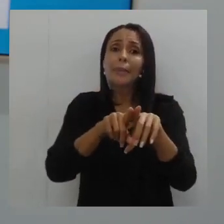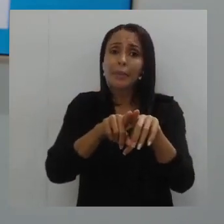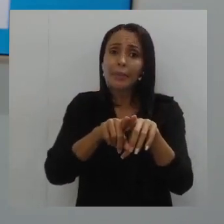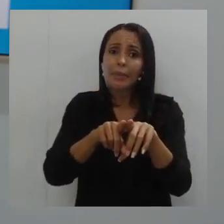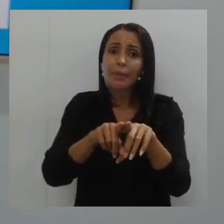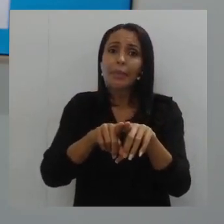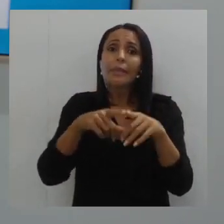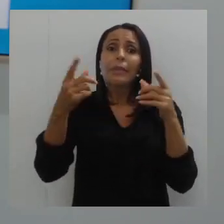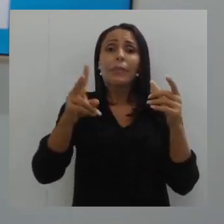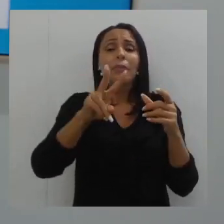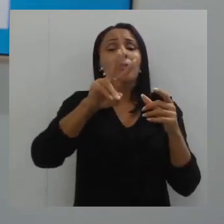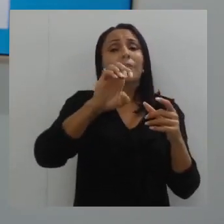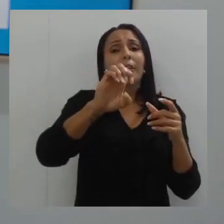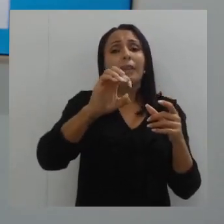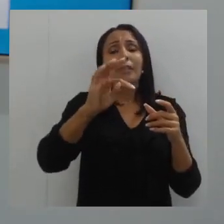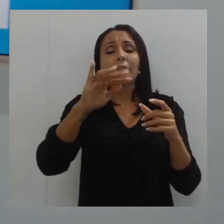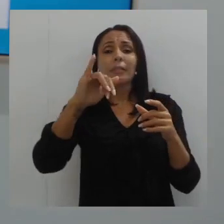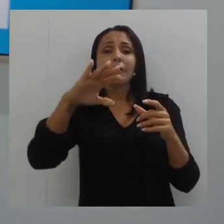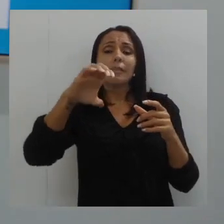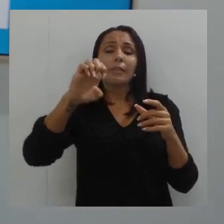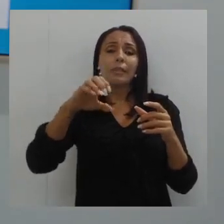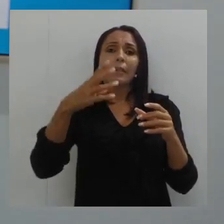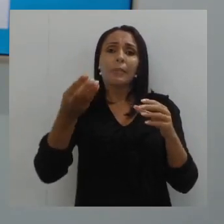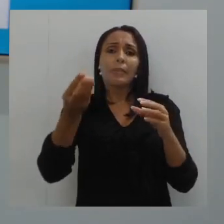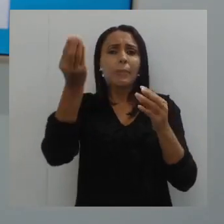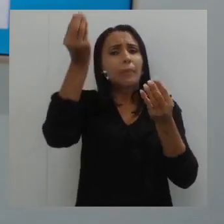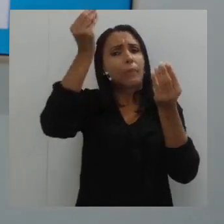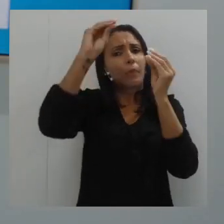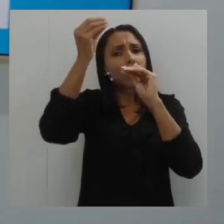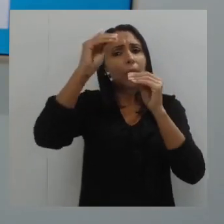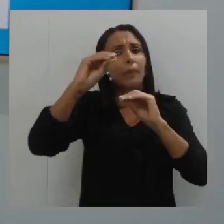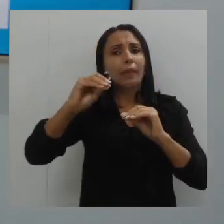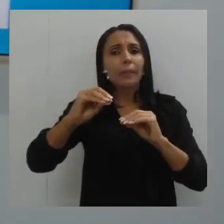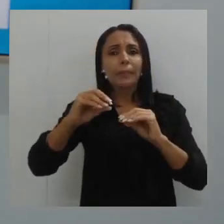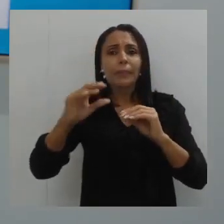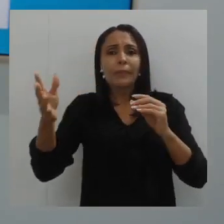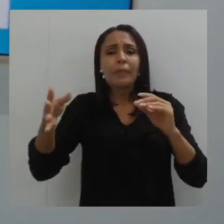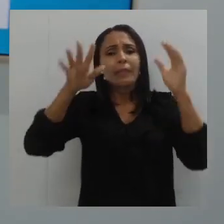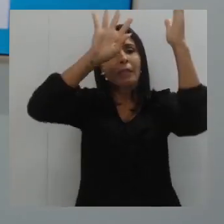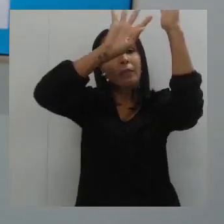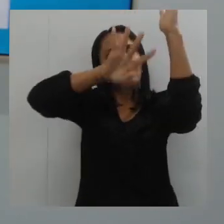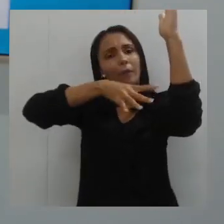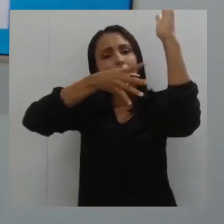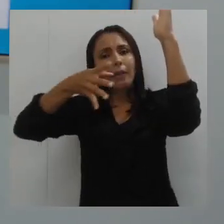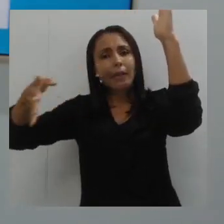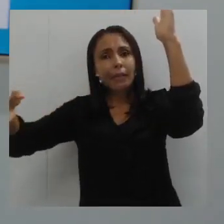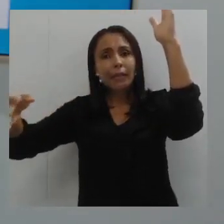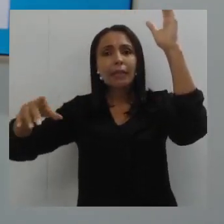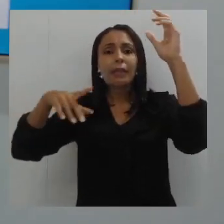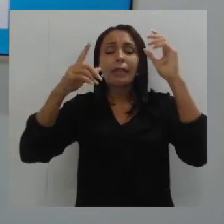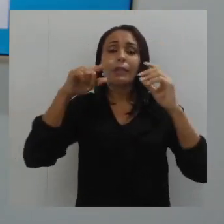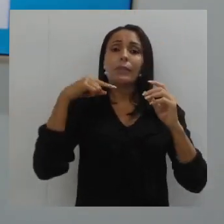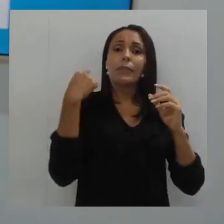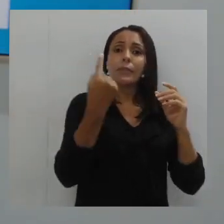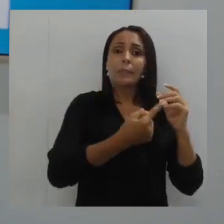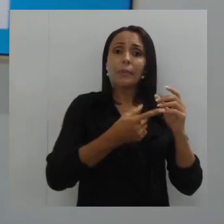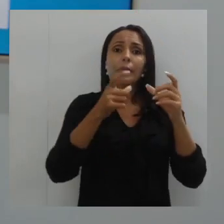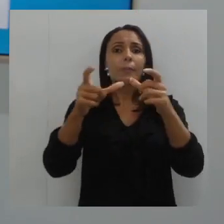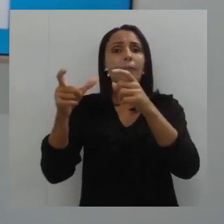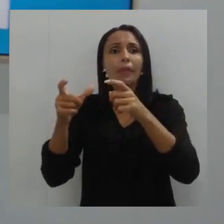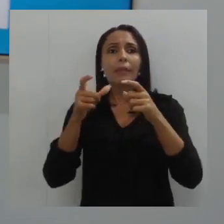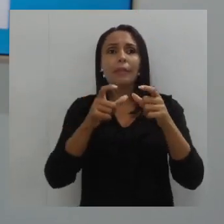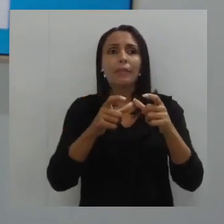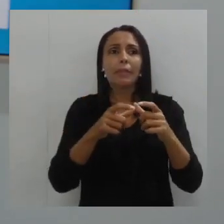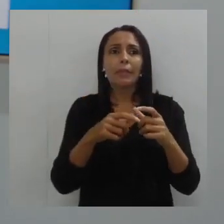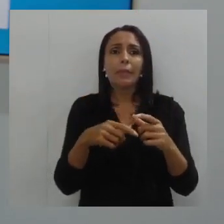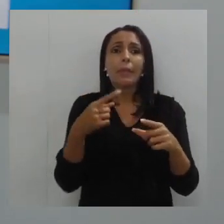dos seus vértices nós podemos colocá-lo dentro de uma malha no plano cartesiano e nós podemos localizá-lo.